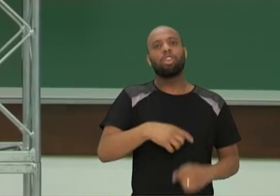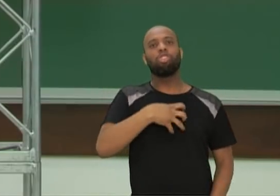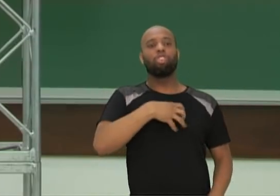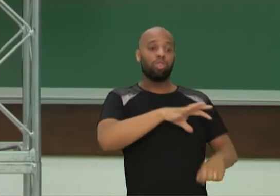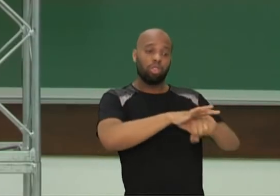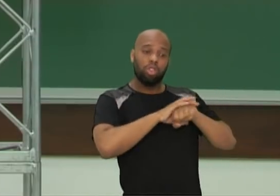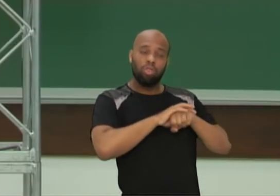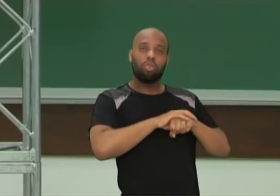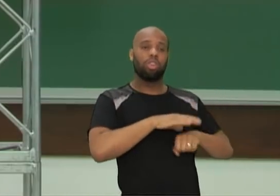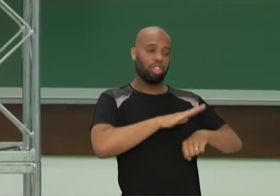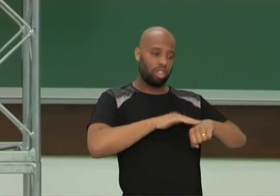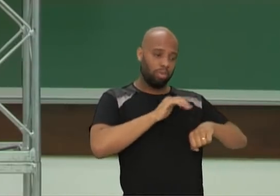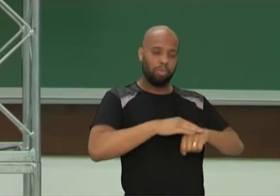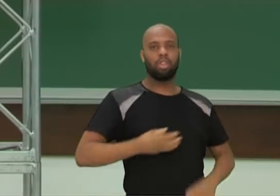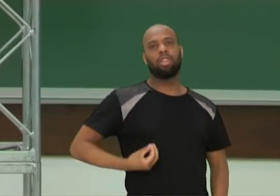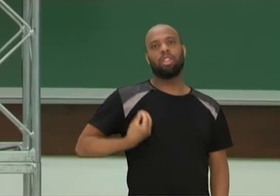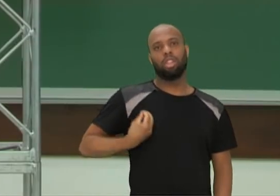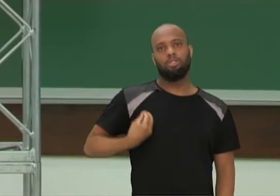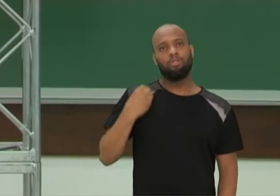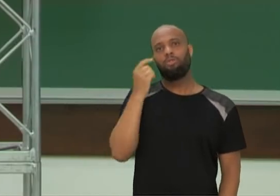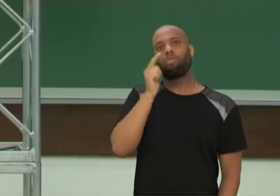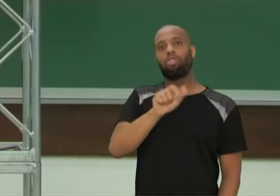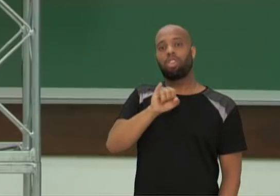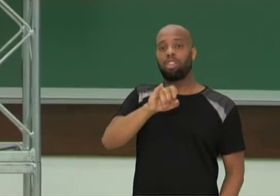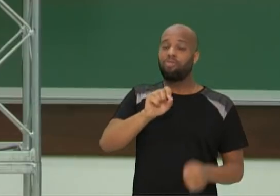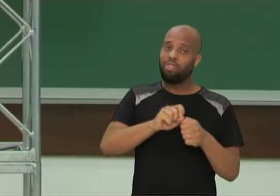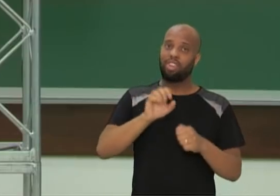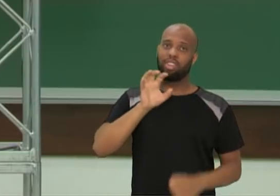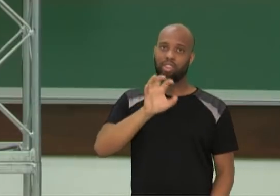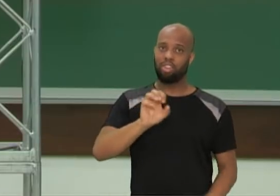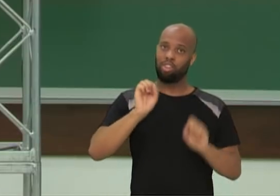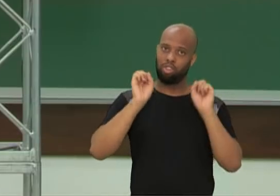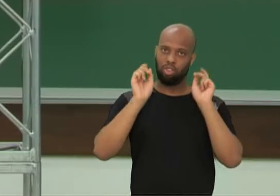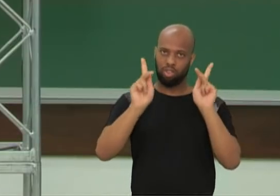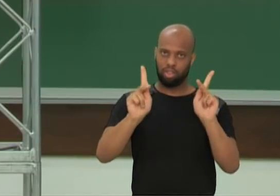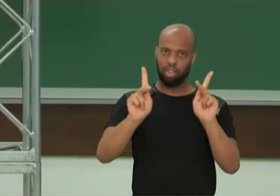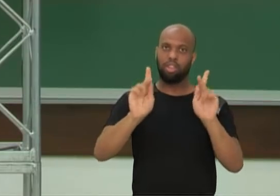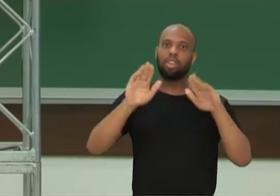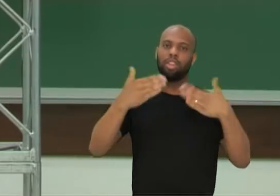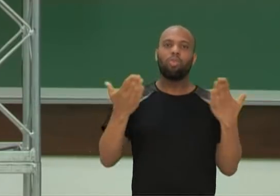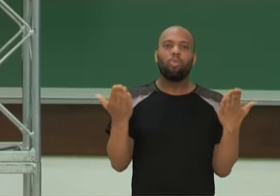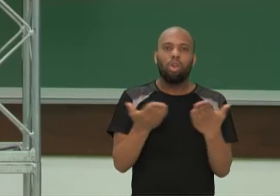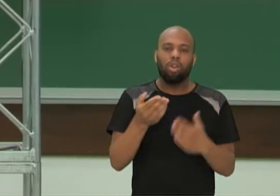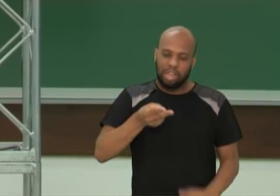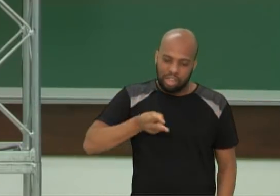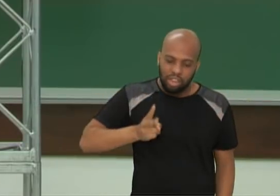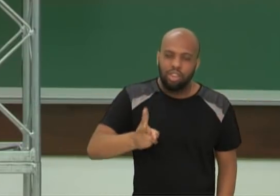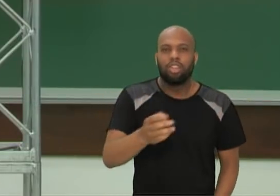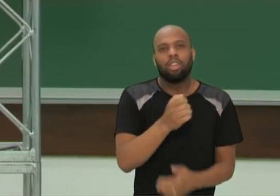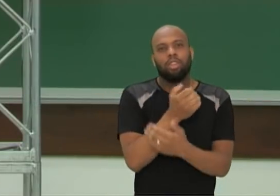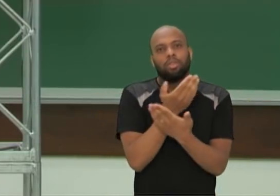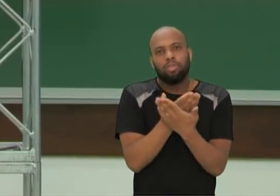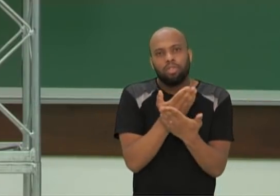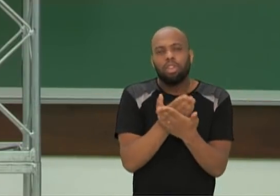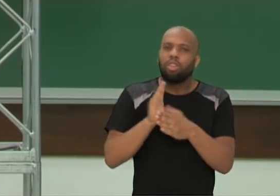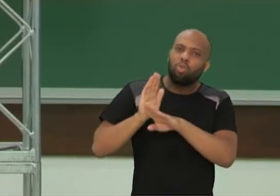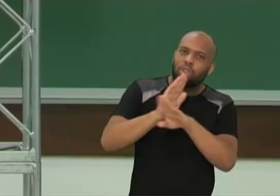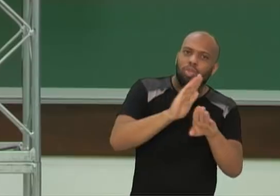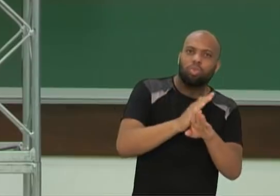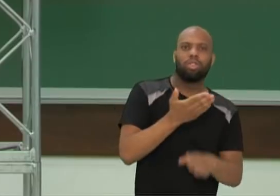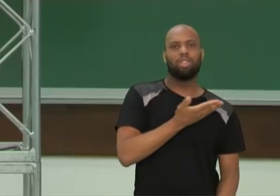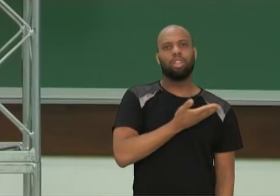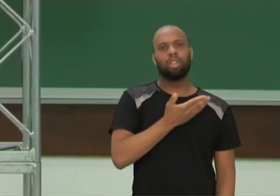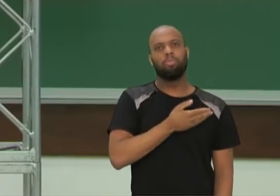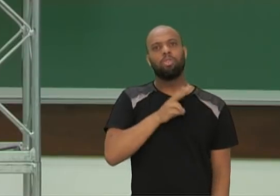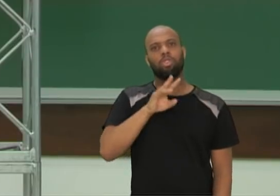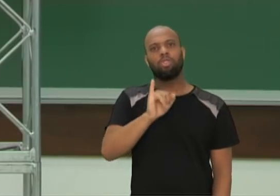forma que a gente tem de registrar a presença de vocês. Tá? Então, vamos continuar estudando, ajudem os colegas, a